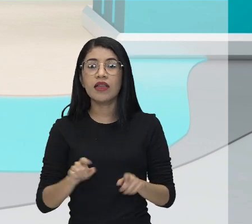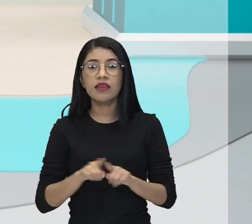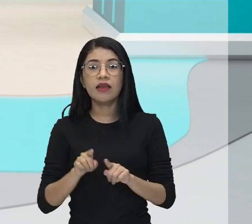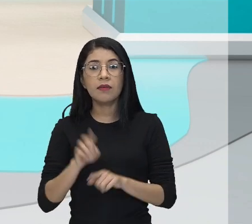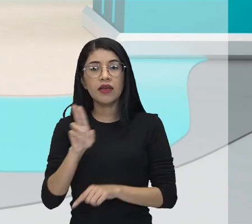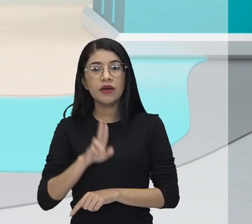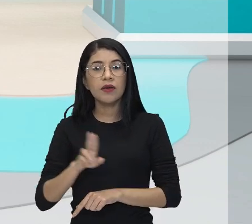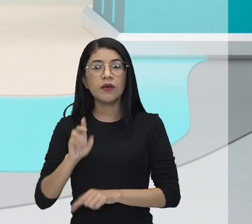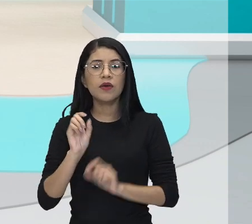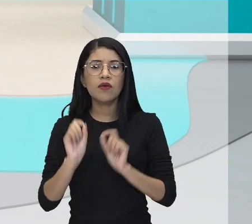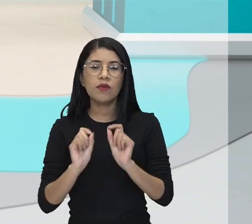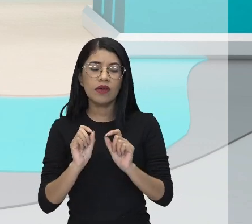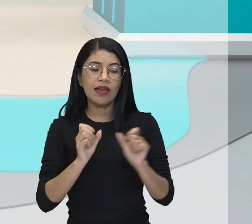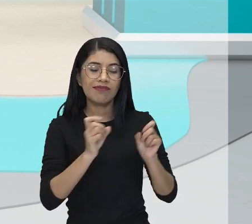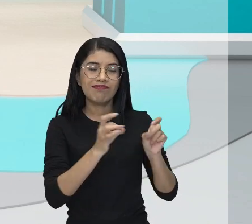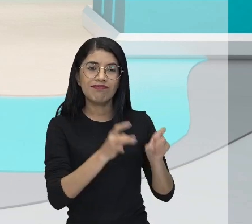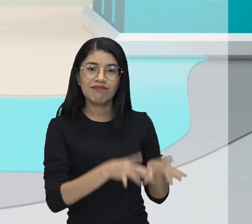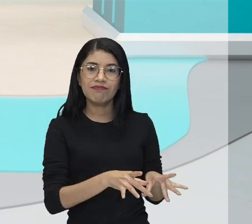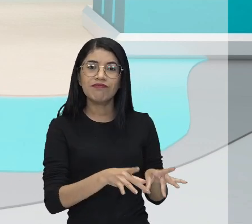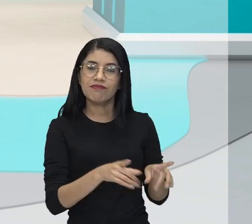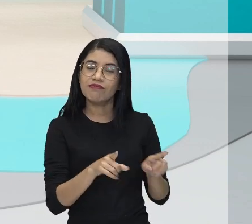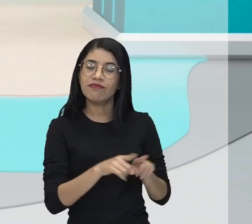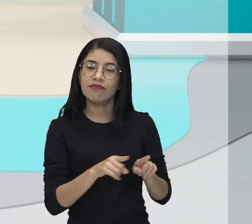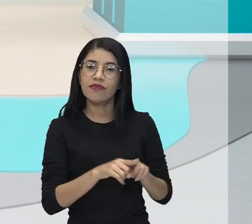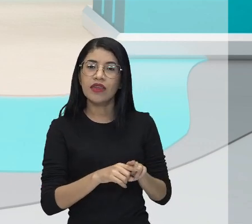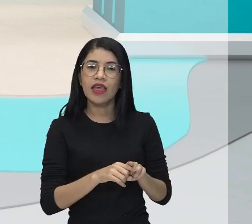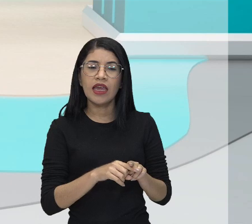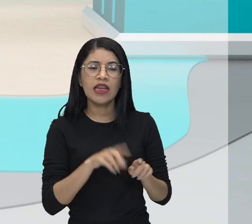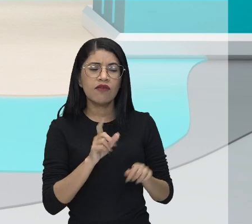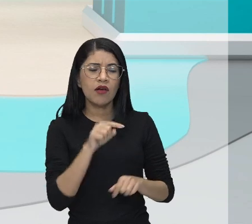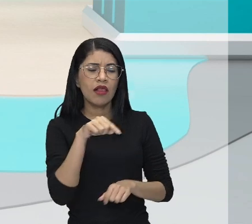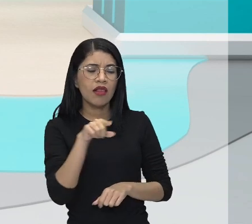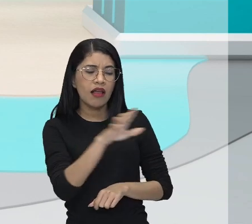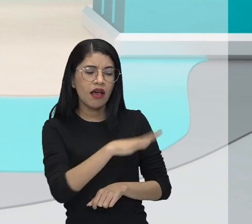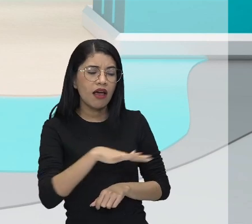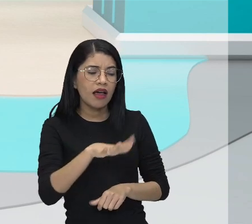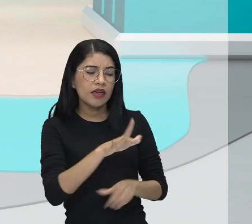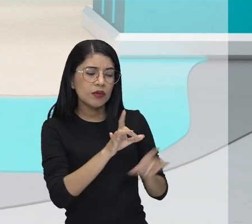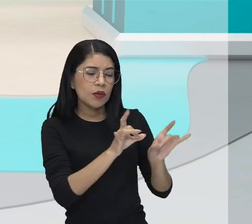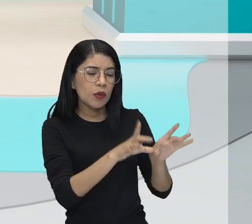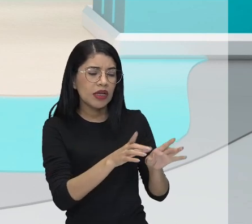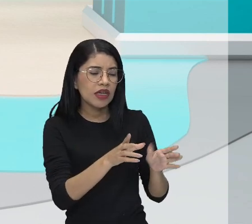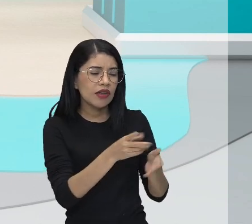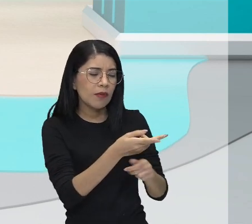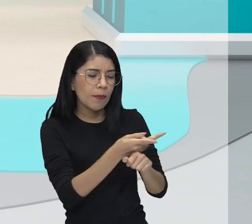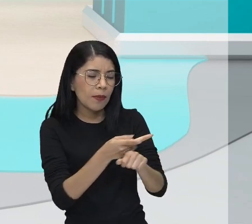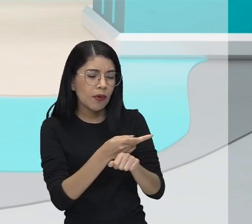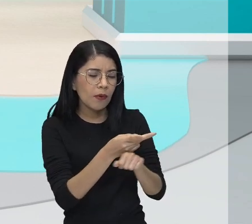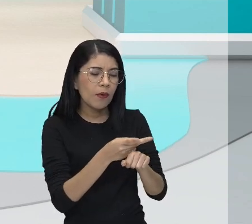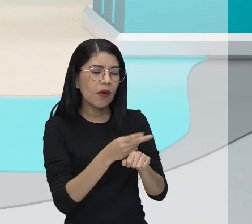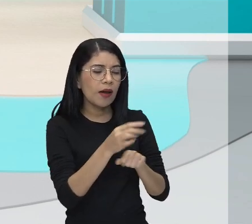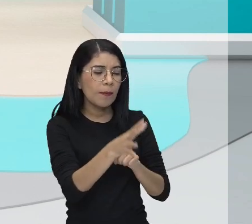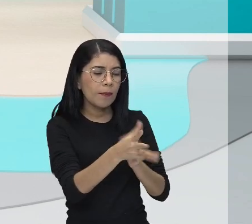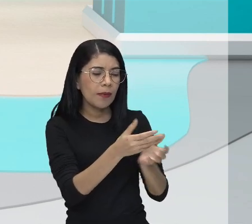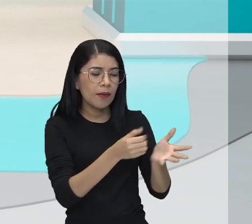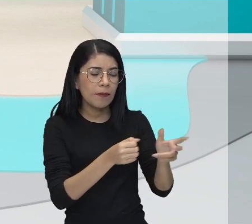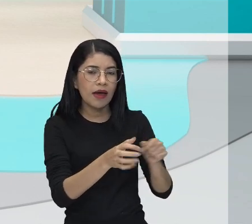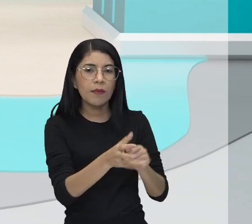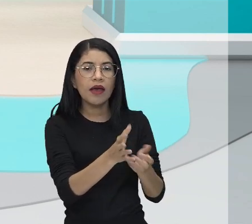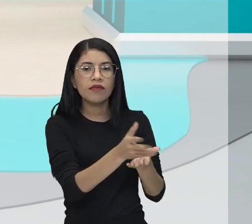até lixo, certo? Ele foi no Grande Lixão, fez uma produção e tirou